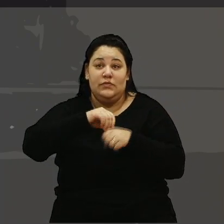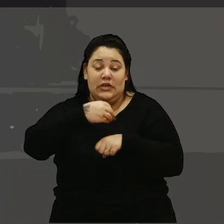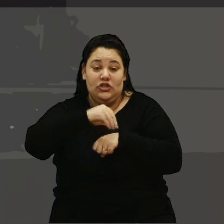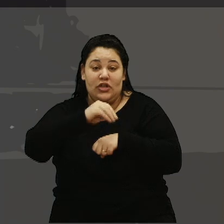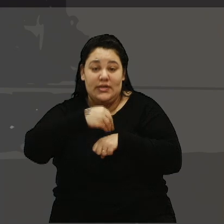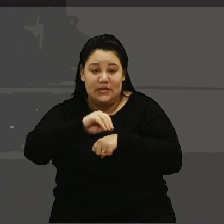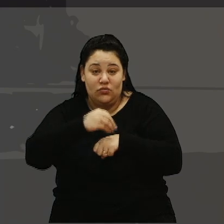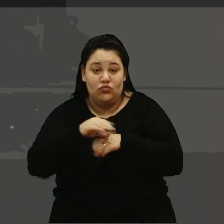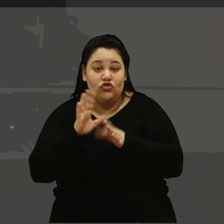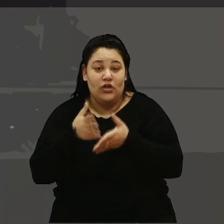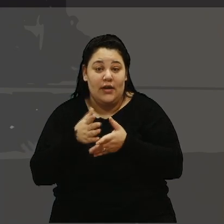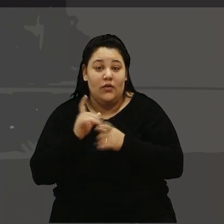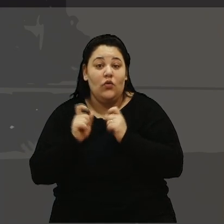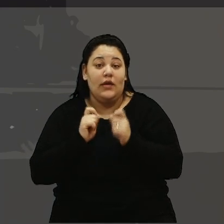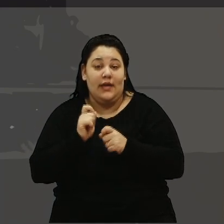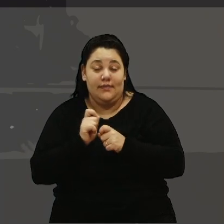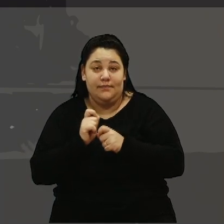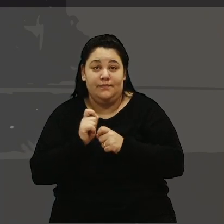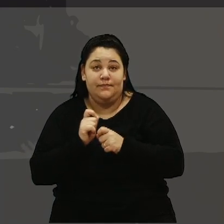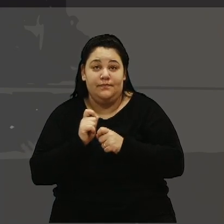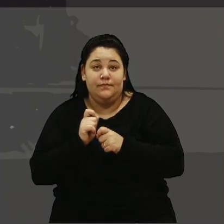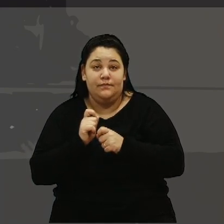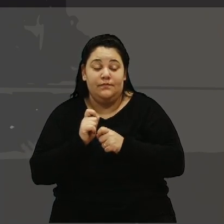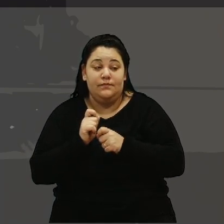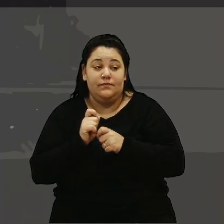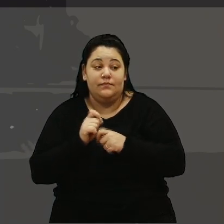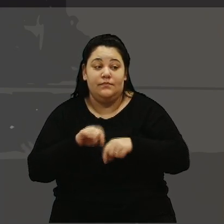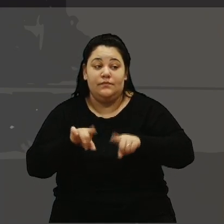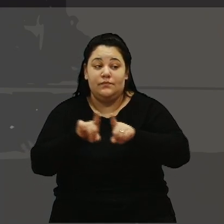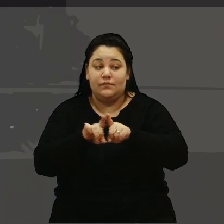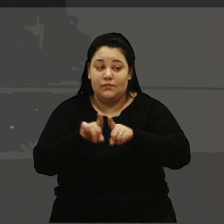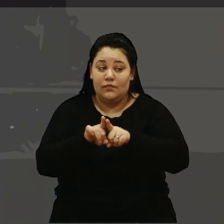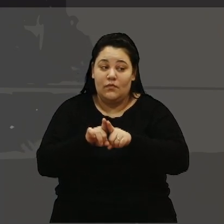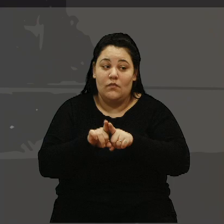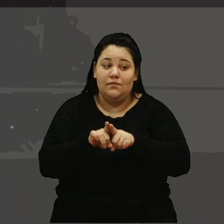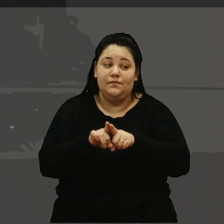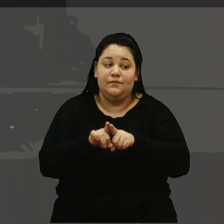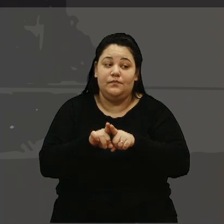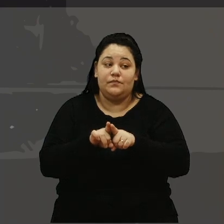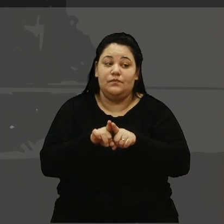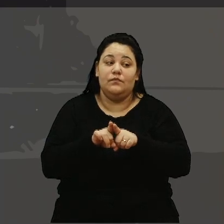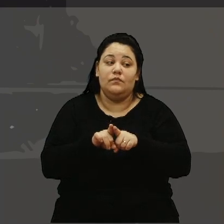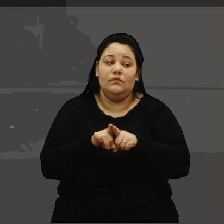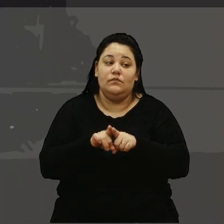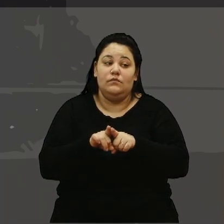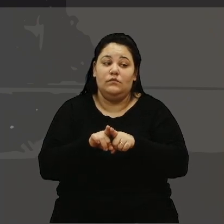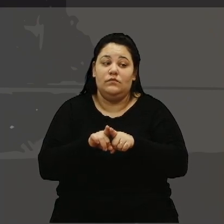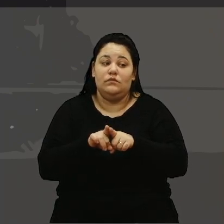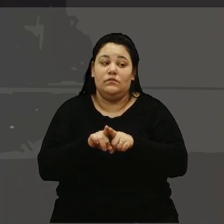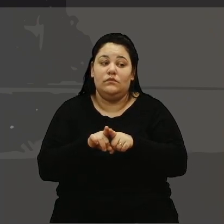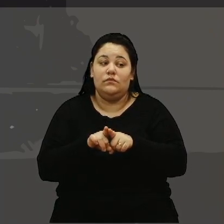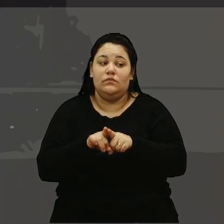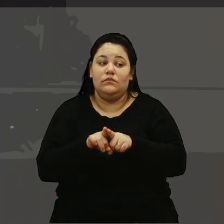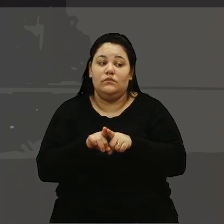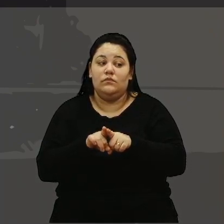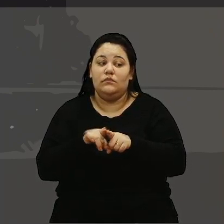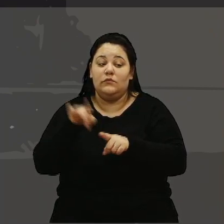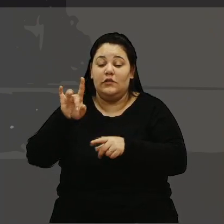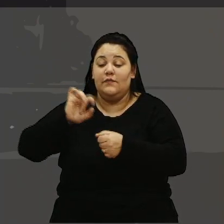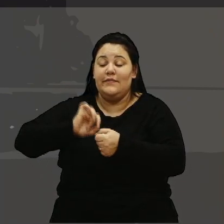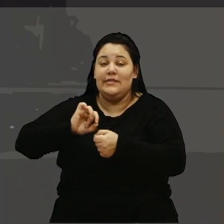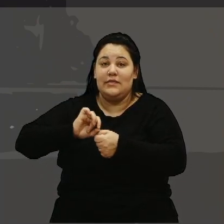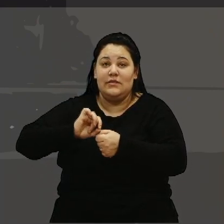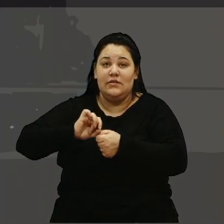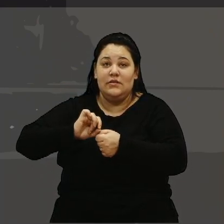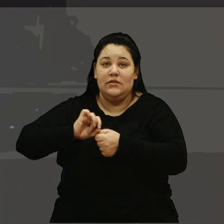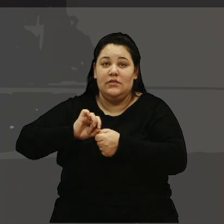o motivo maior é a questão de abrir as comportas lá no Fátima, que fizessem essas contenções.